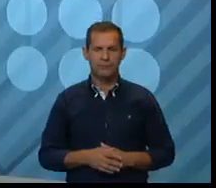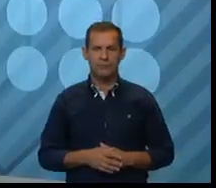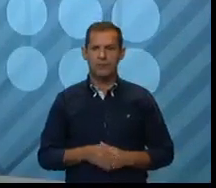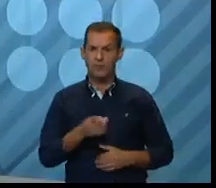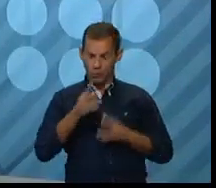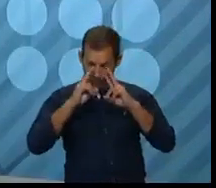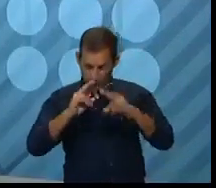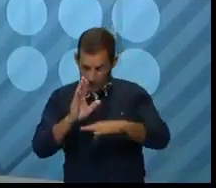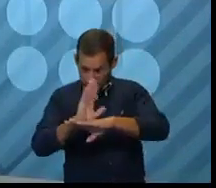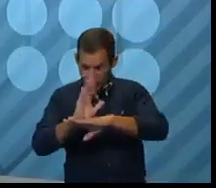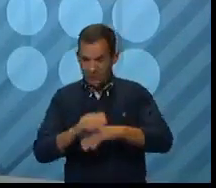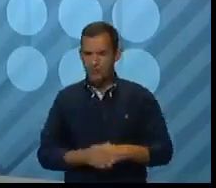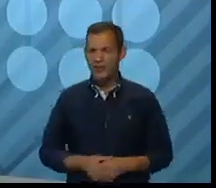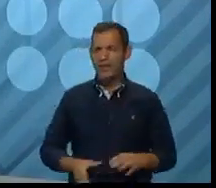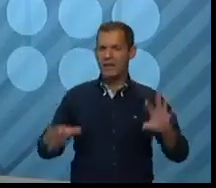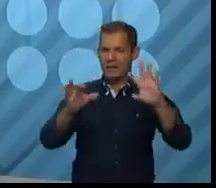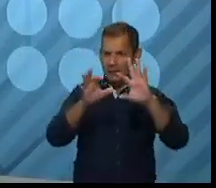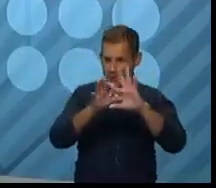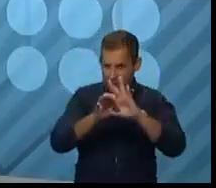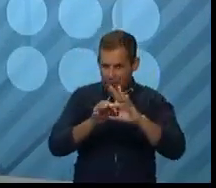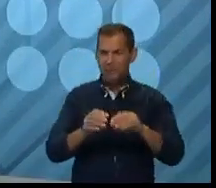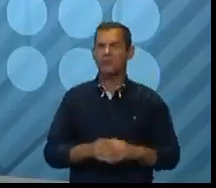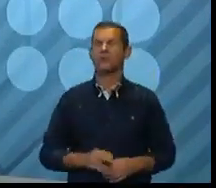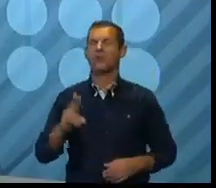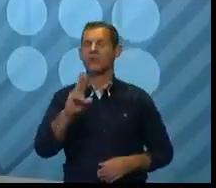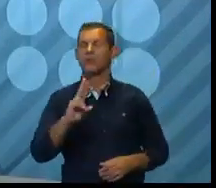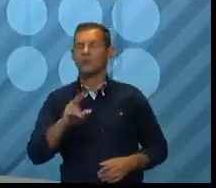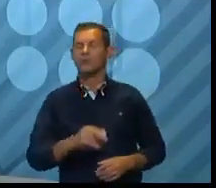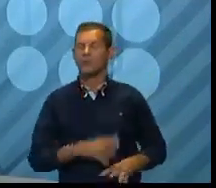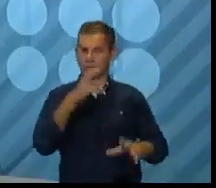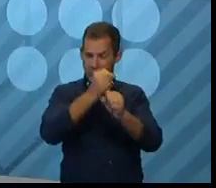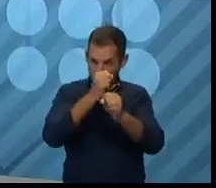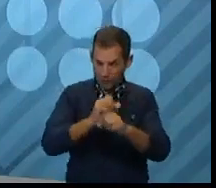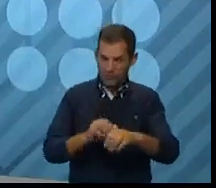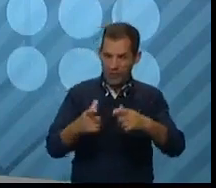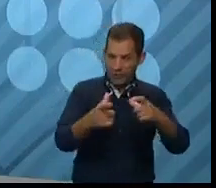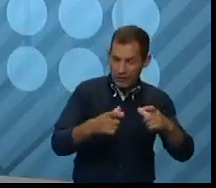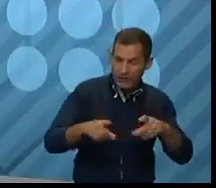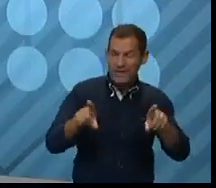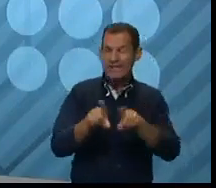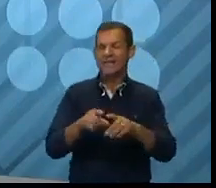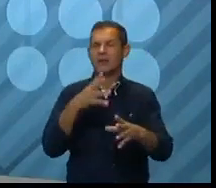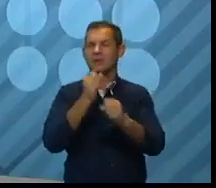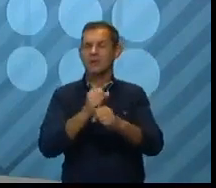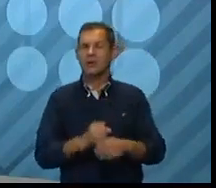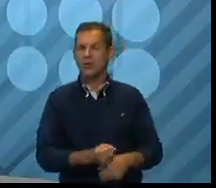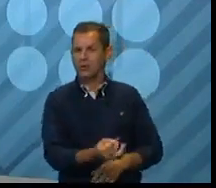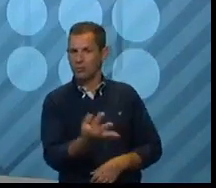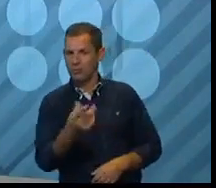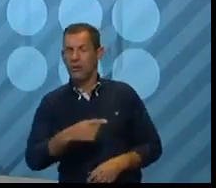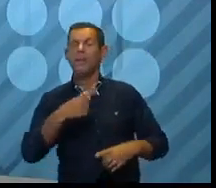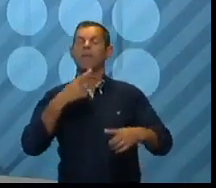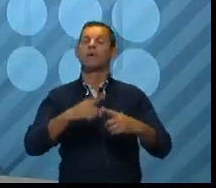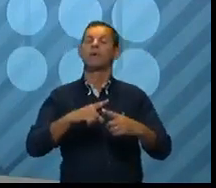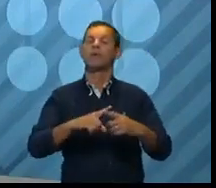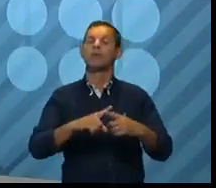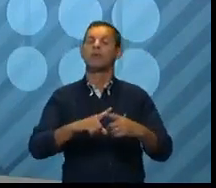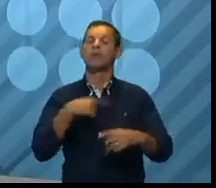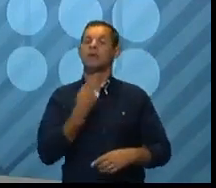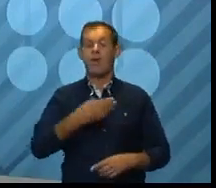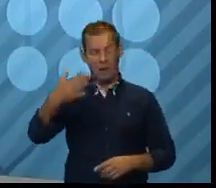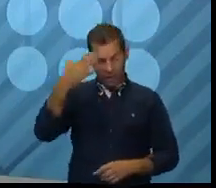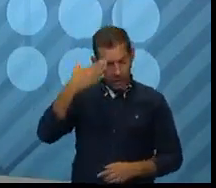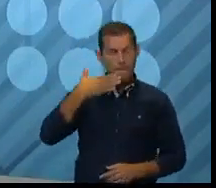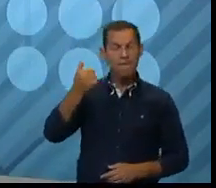Como você viu no vídeo, as integrais elas são úteis no cálculo de área e no cálculo de volumes. Mas para que a gente